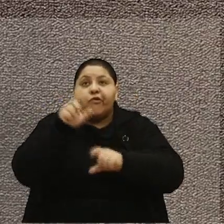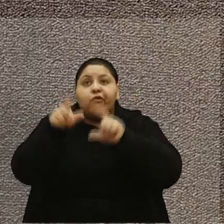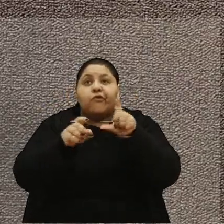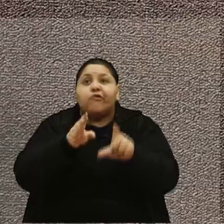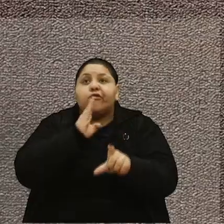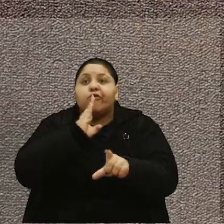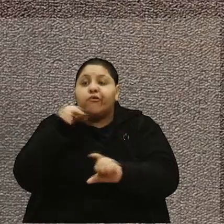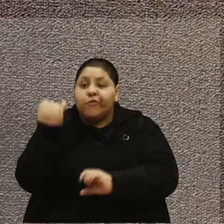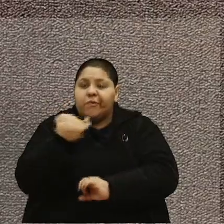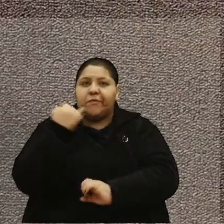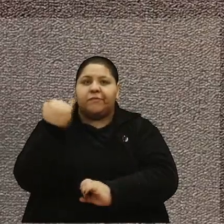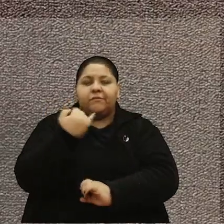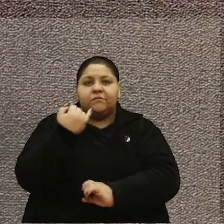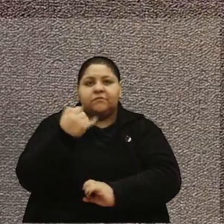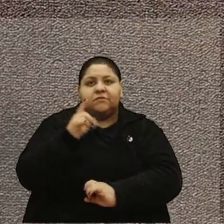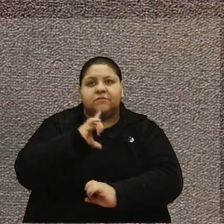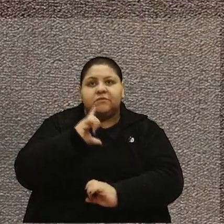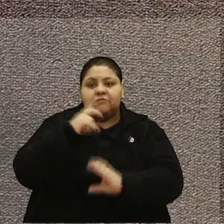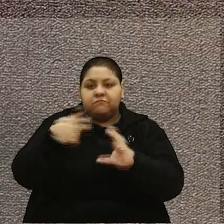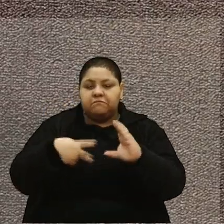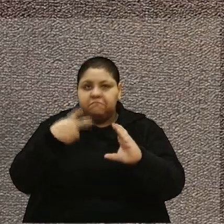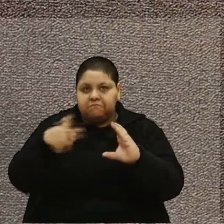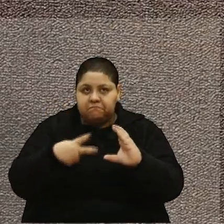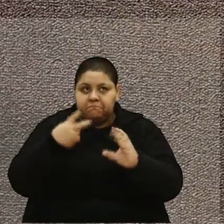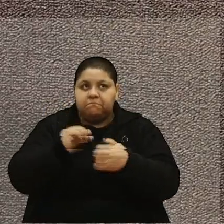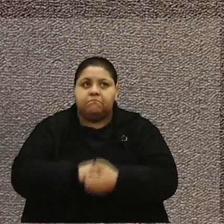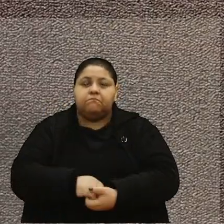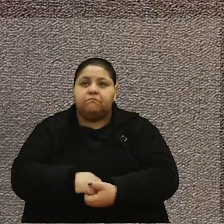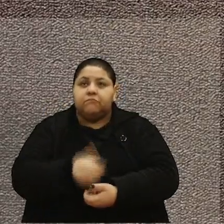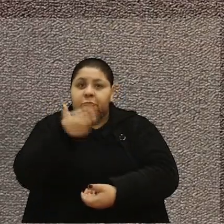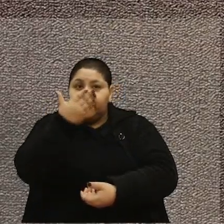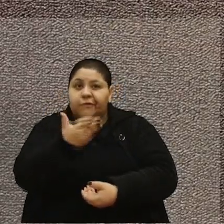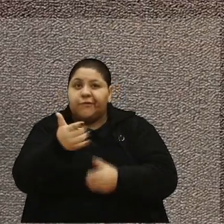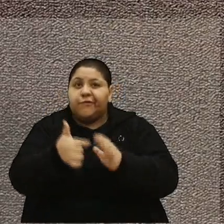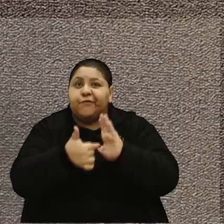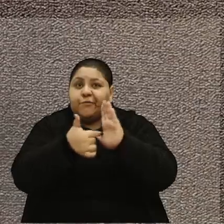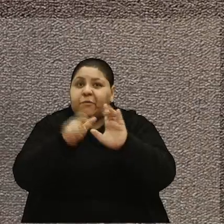desconhecem a importância que tem a Câmara de Vereadores. E o senhor demonstra ser